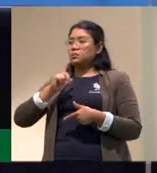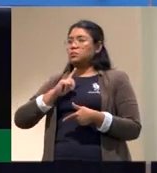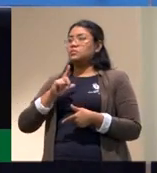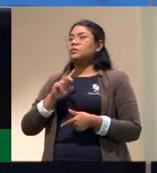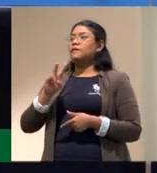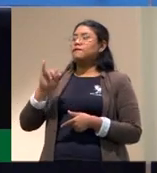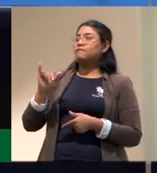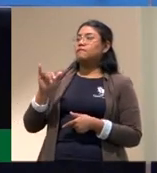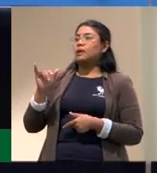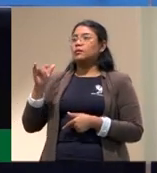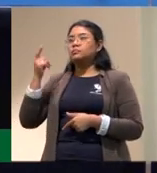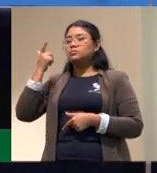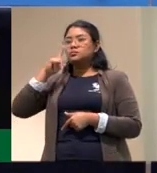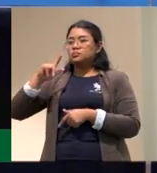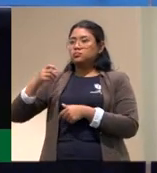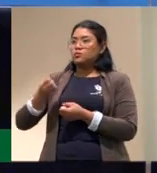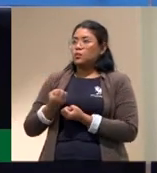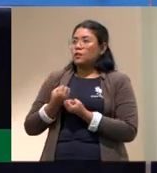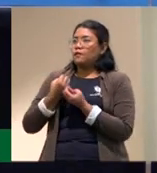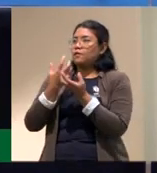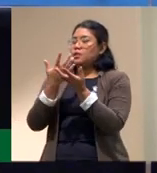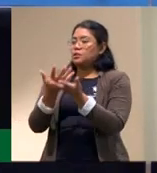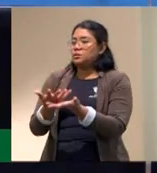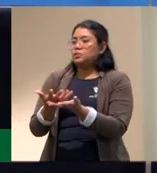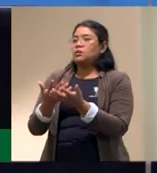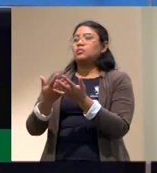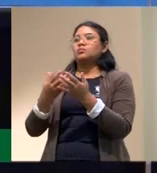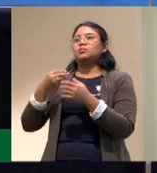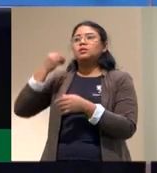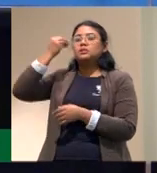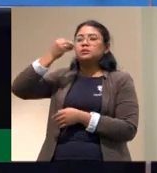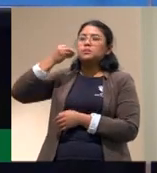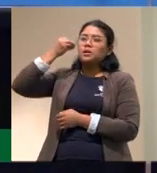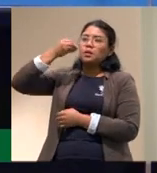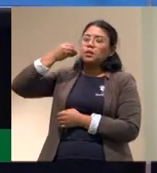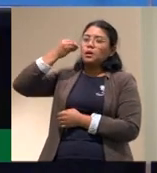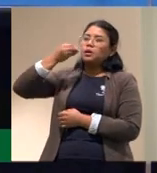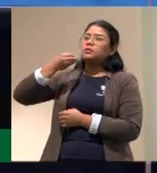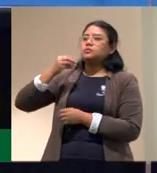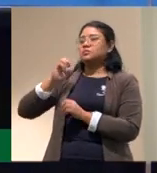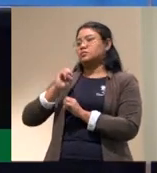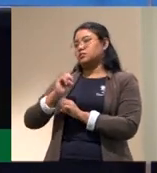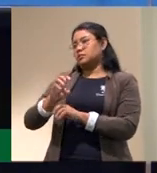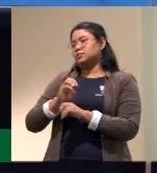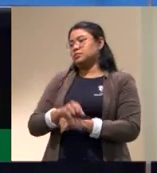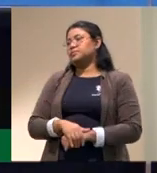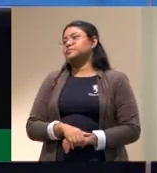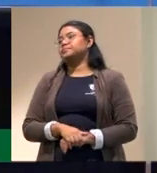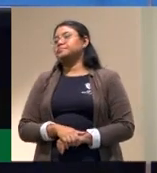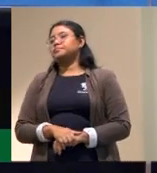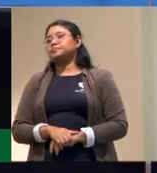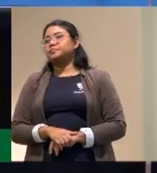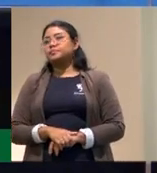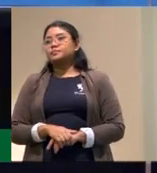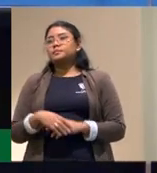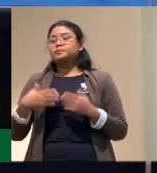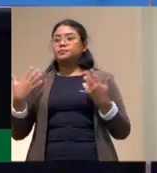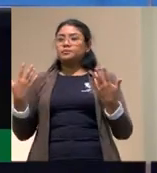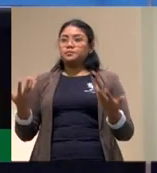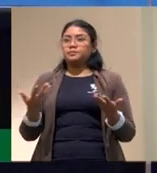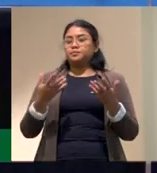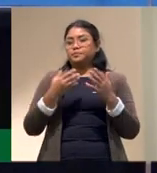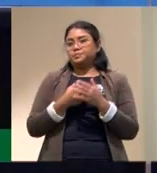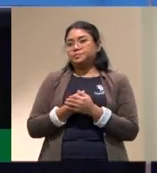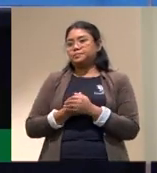vai possibilitar à criança através das experiências educativas. Então, é um conteúdo da ação e